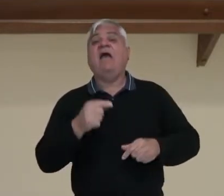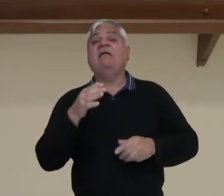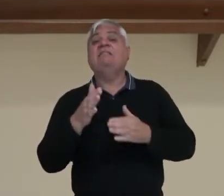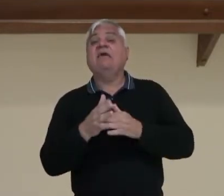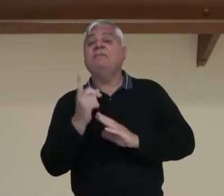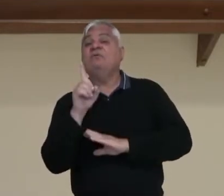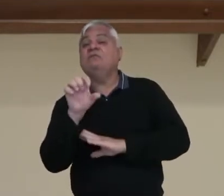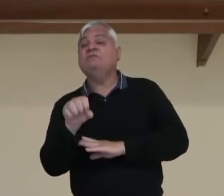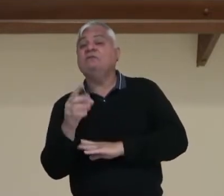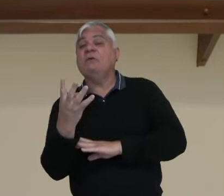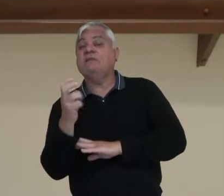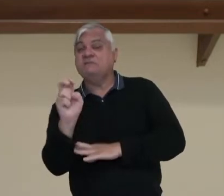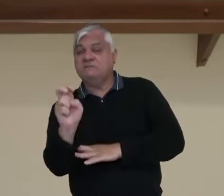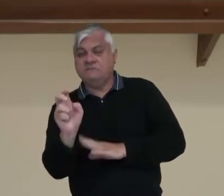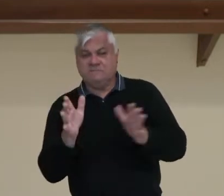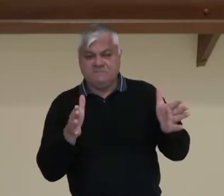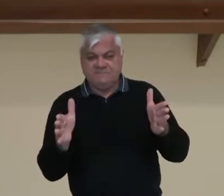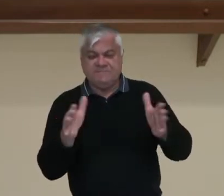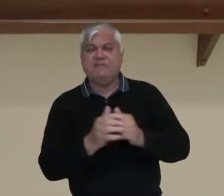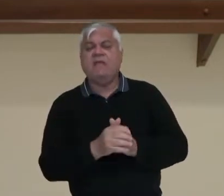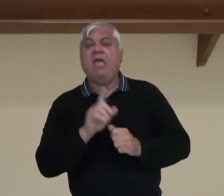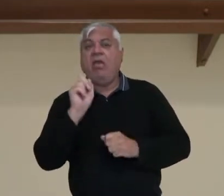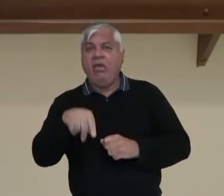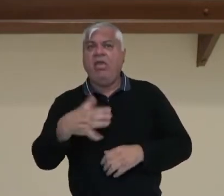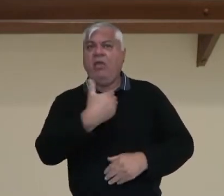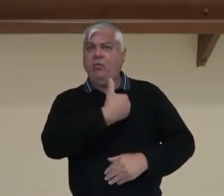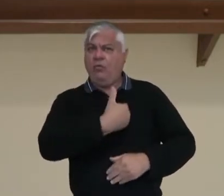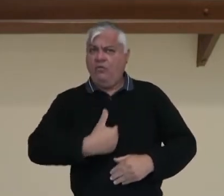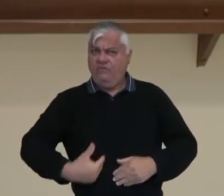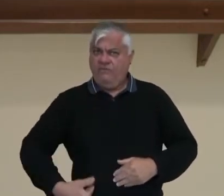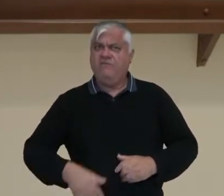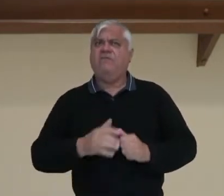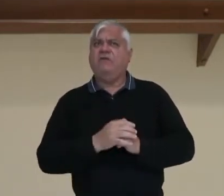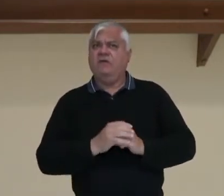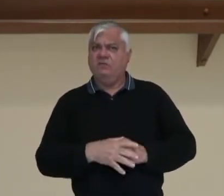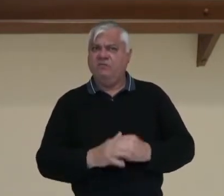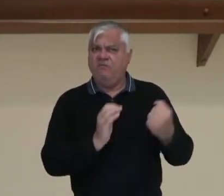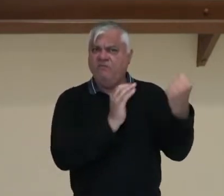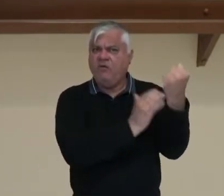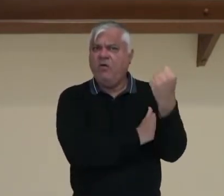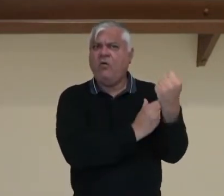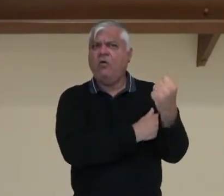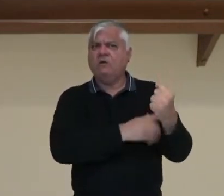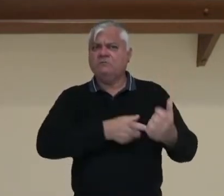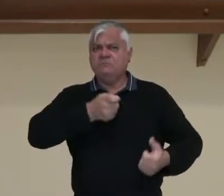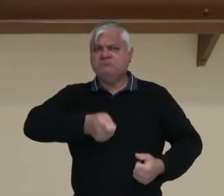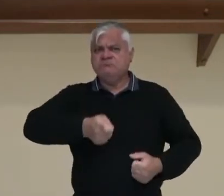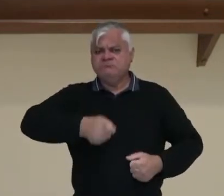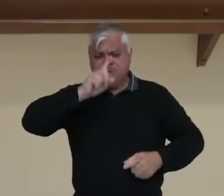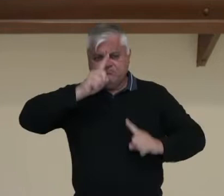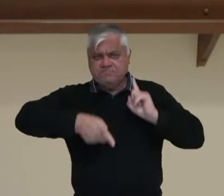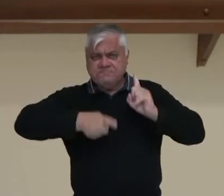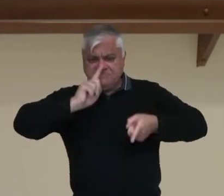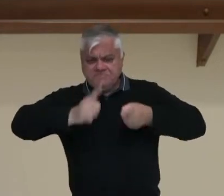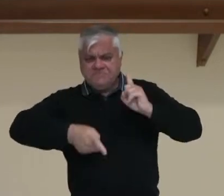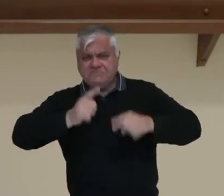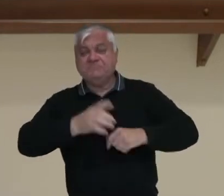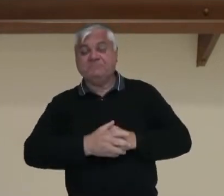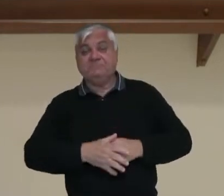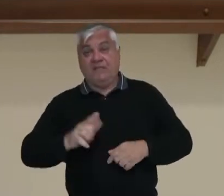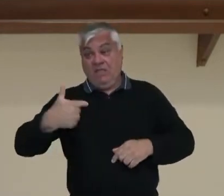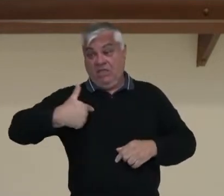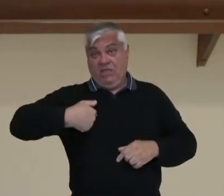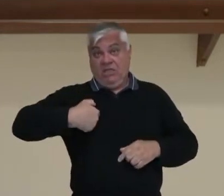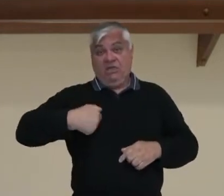1945. Ele se constitui como um governo de bastante força autoritária, ditatorial. Getúlio Vargas